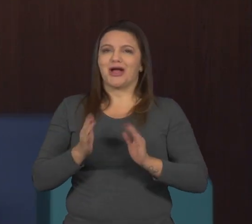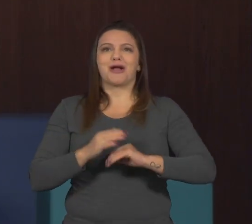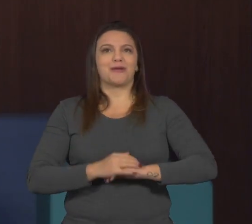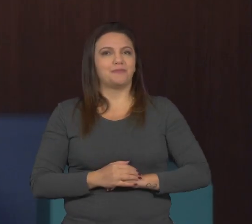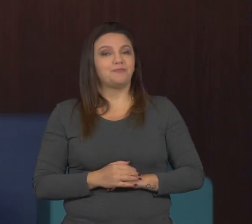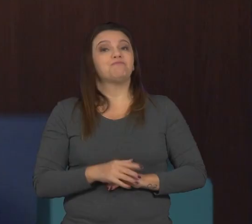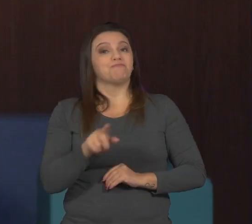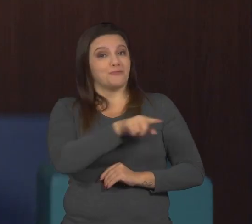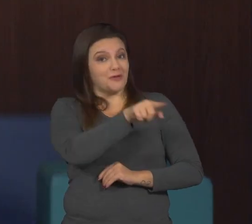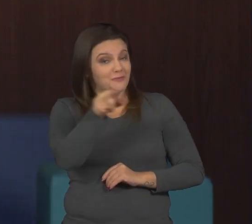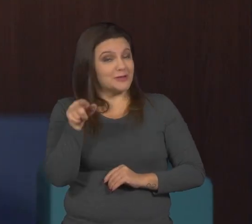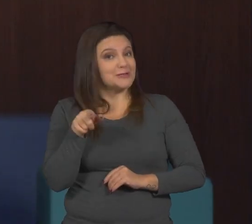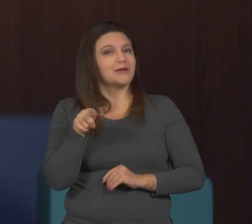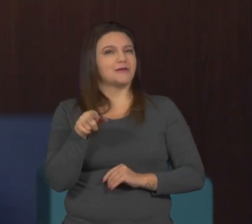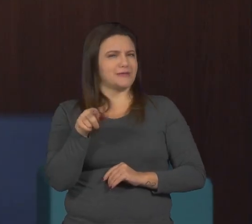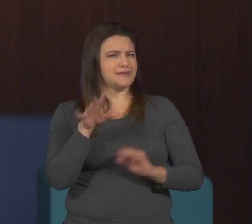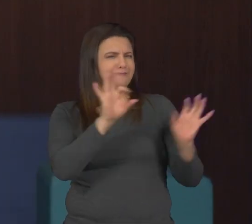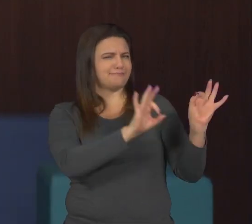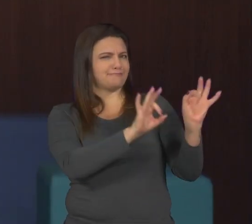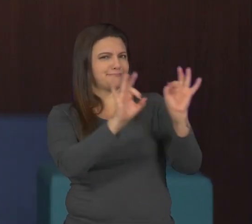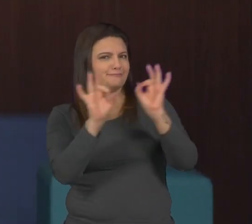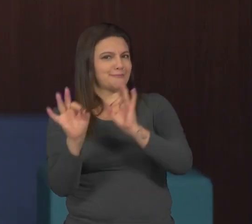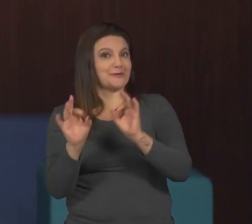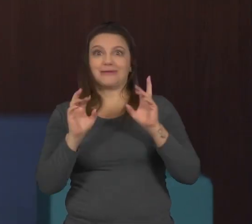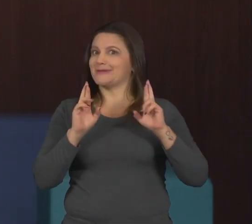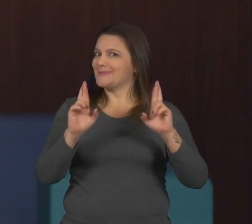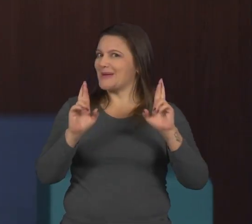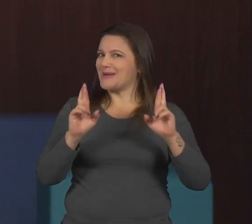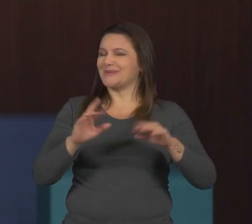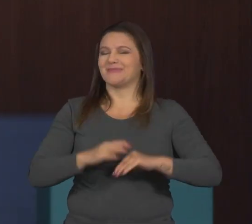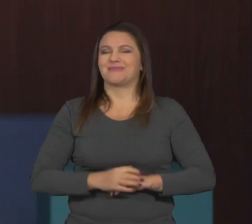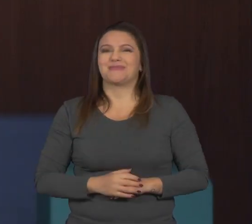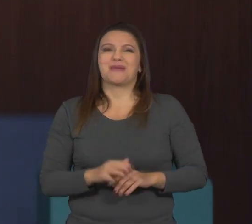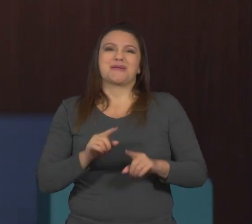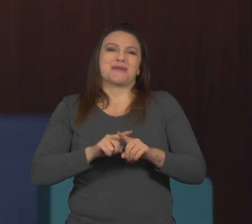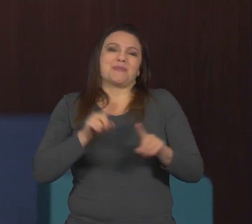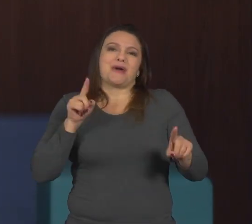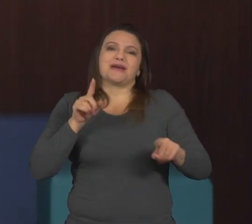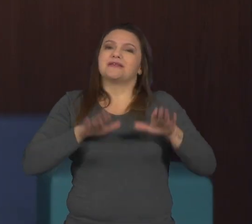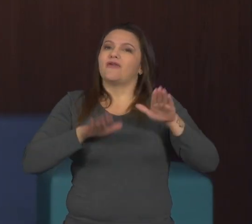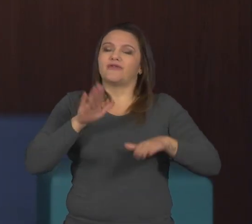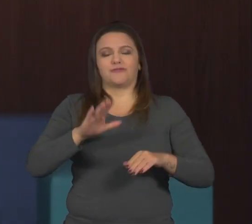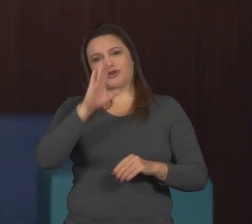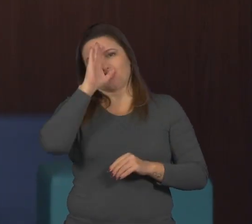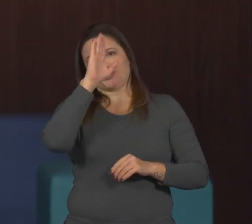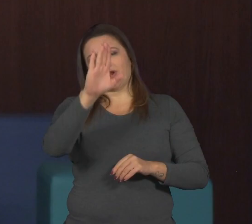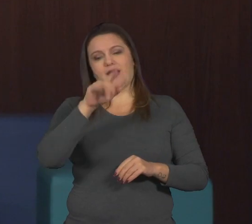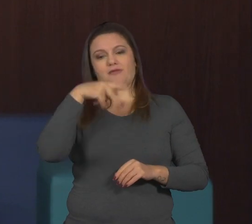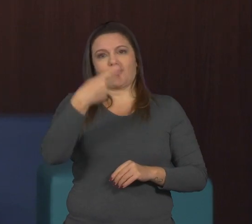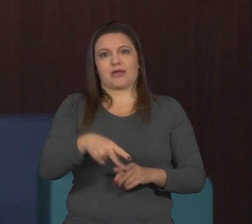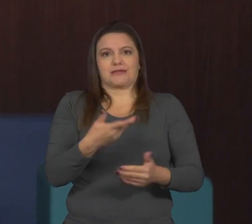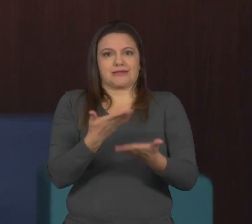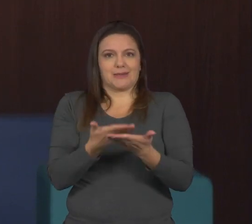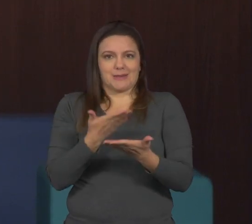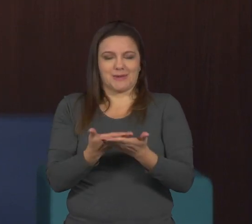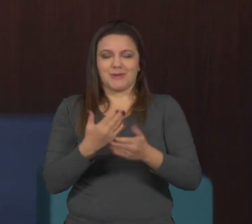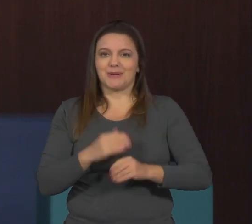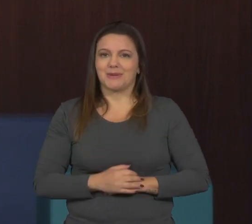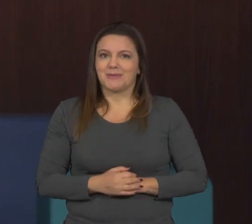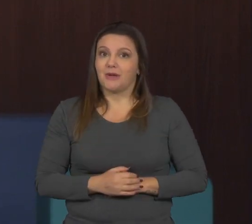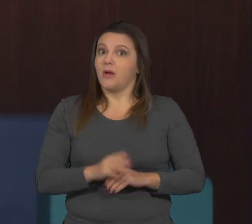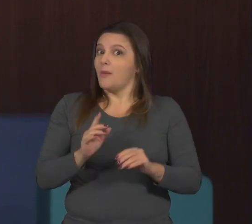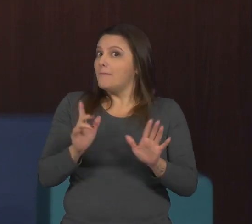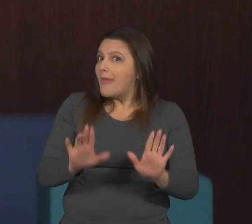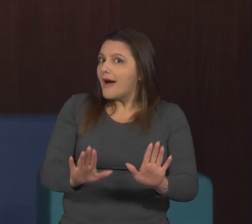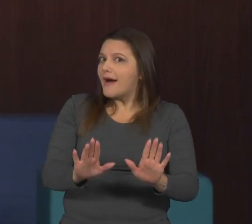que vocês devem estar acompanhando, espero, né? Mas talvez alguns tenham ido diretamente nessa aula, mas não é o